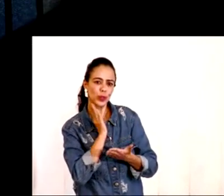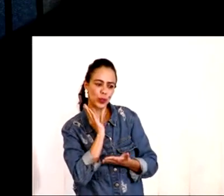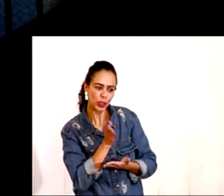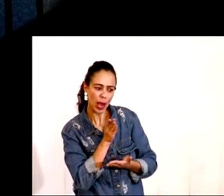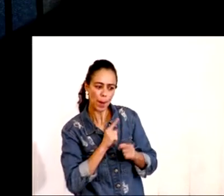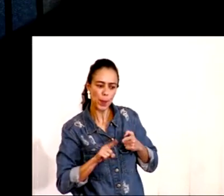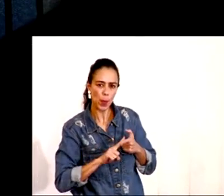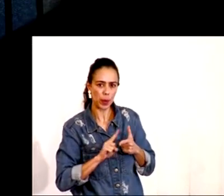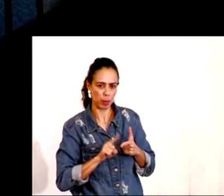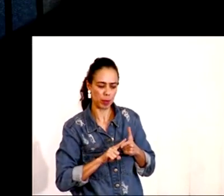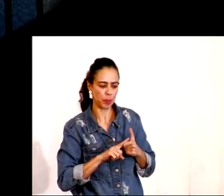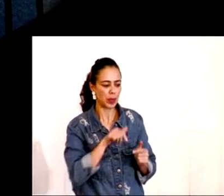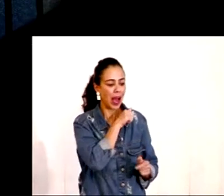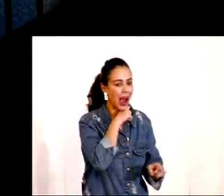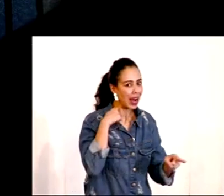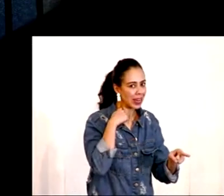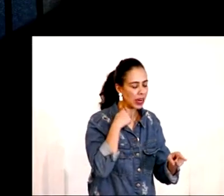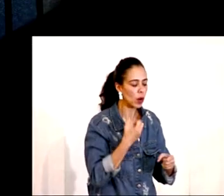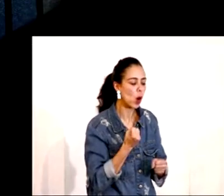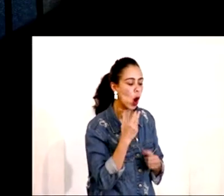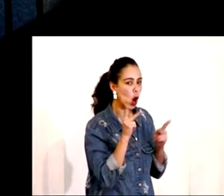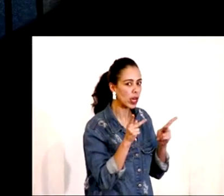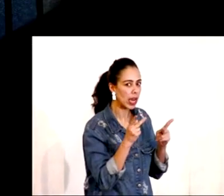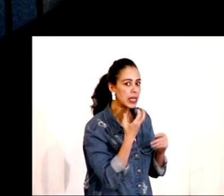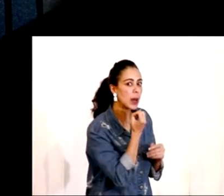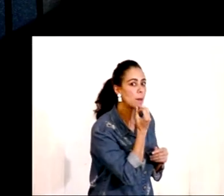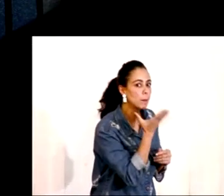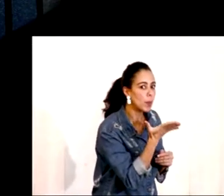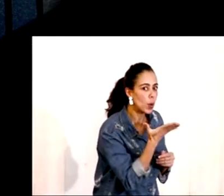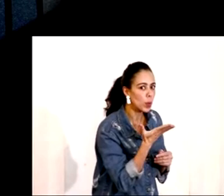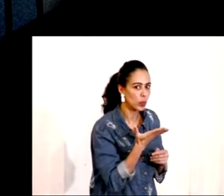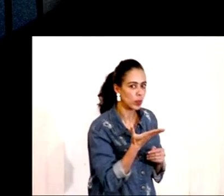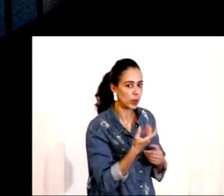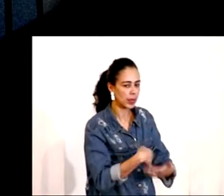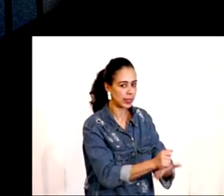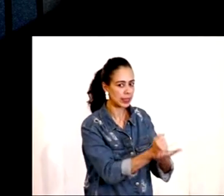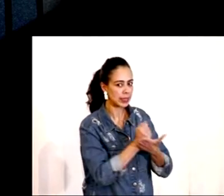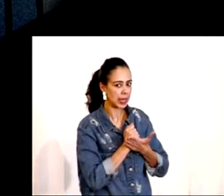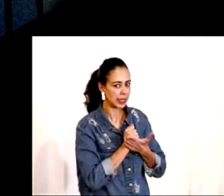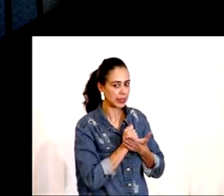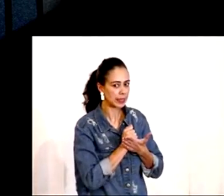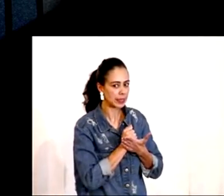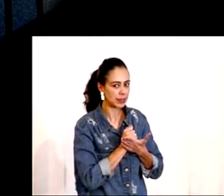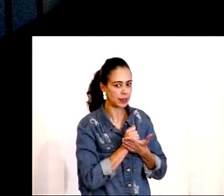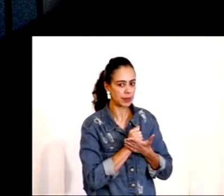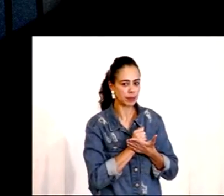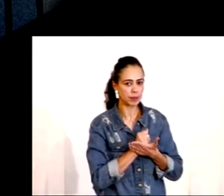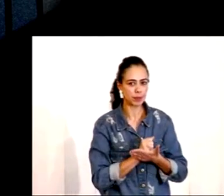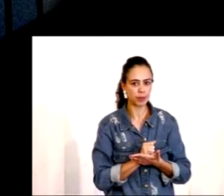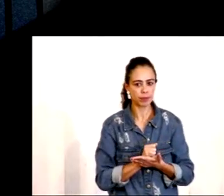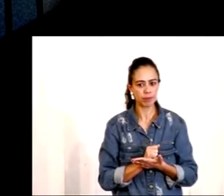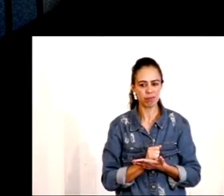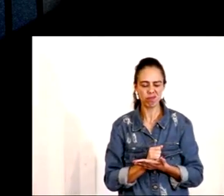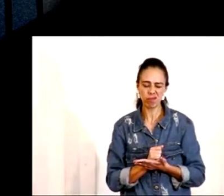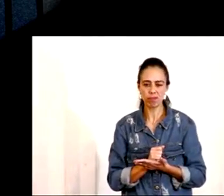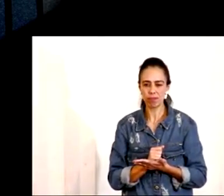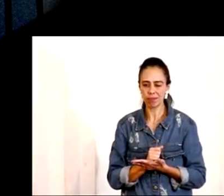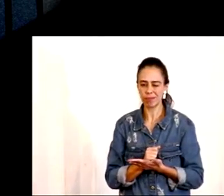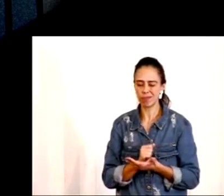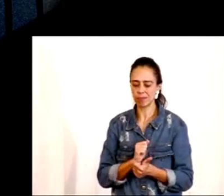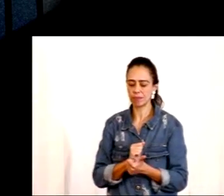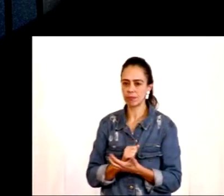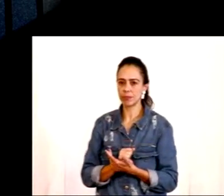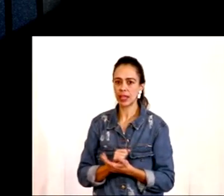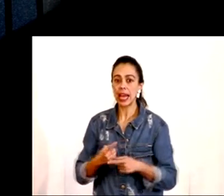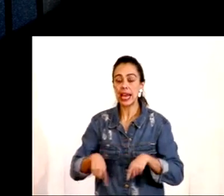Disse Caim a Abel, seu irmão: vamos ao campo. Estando eles no campo, sucedeu que se levantou Caim contra Abel, seu irmão,